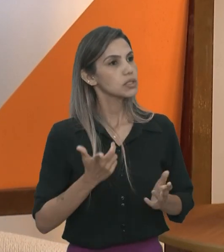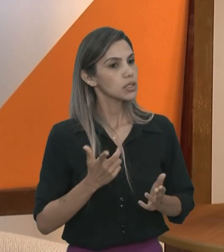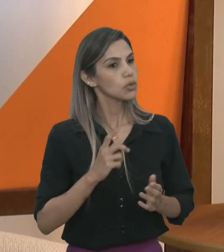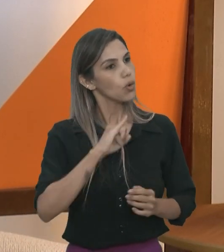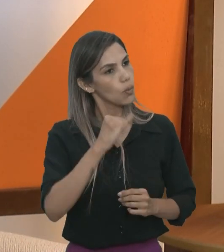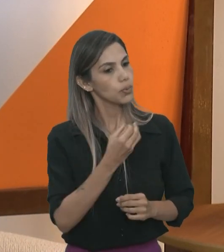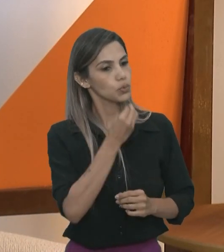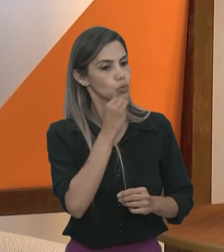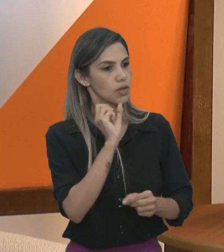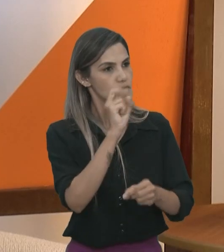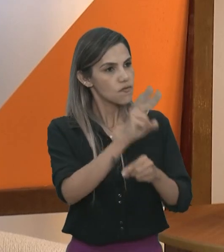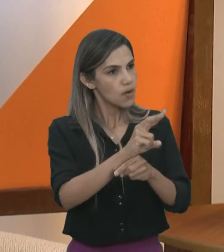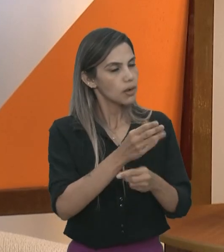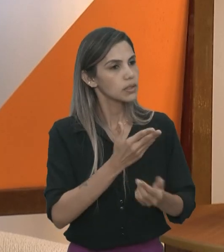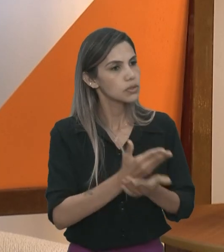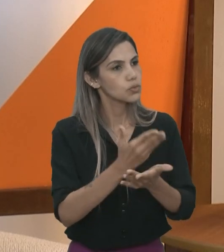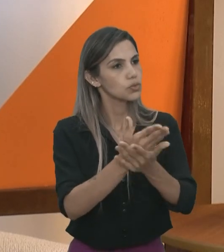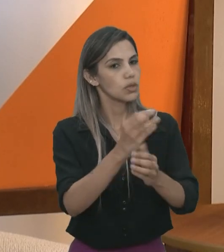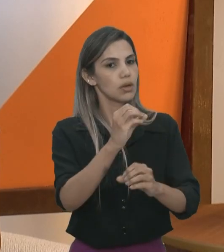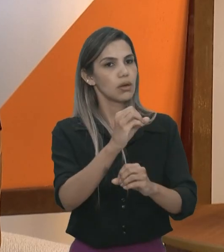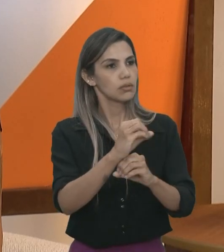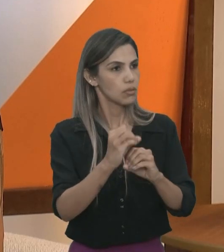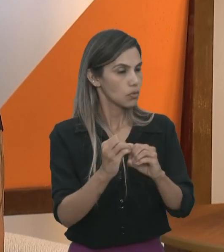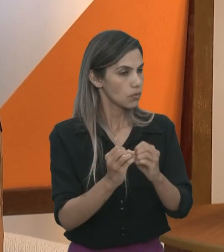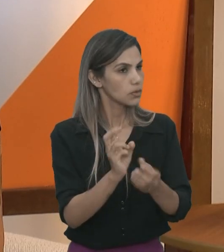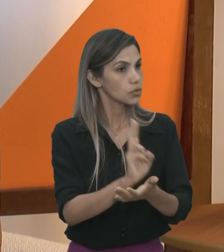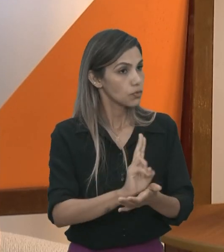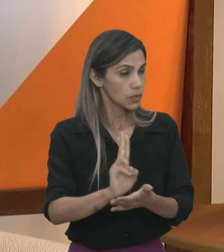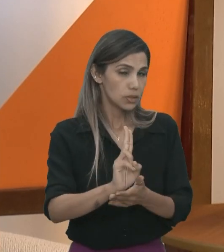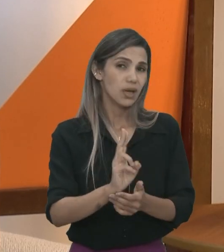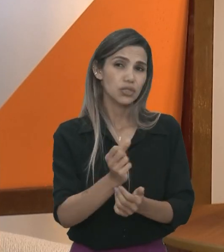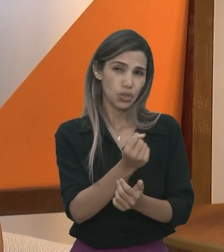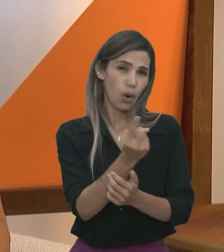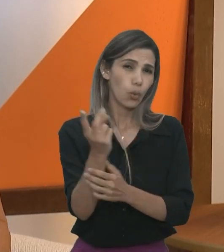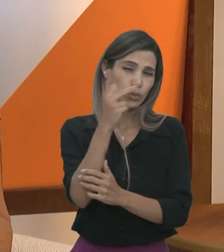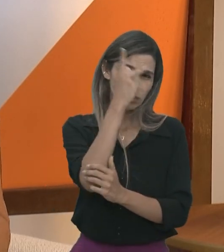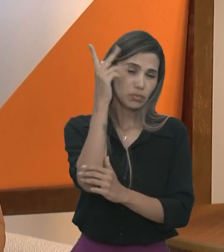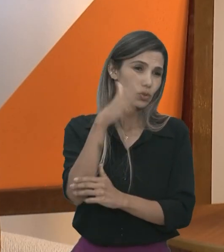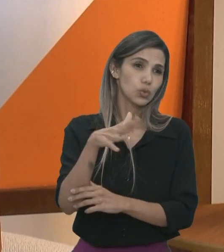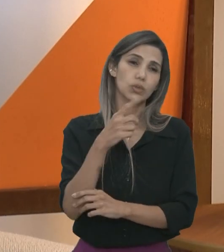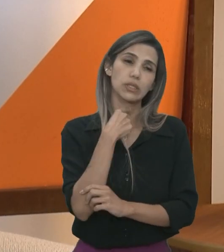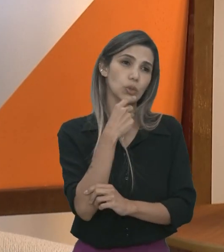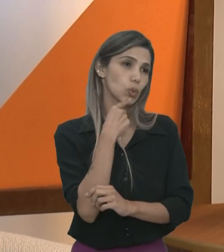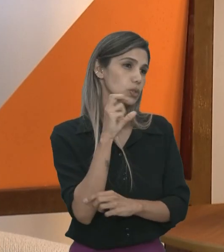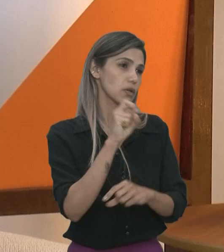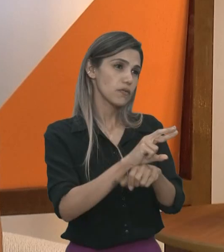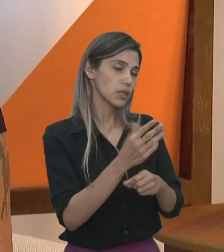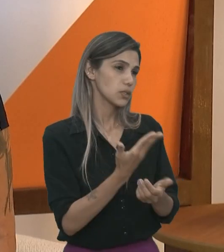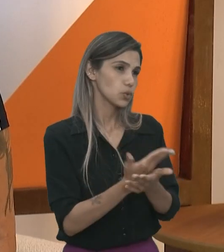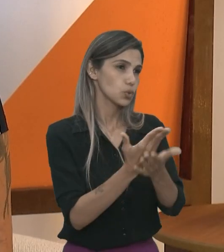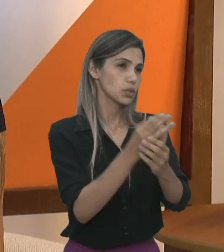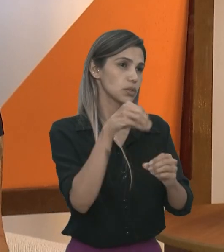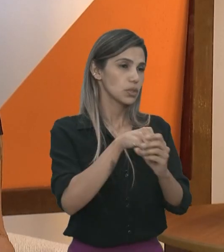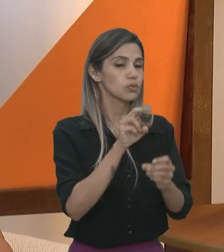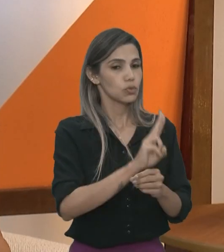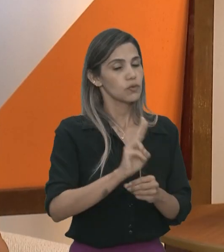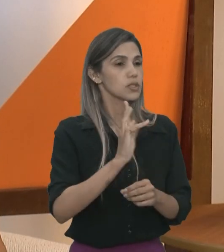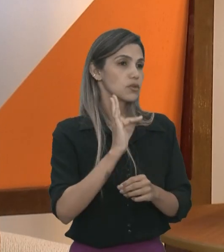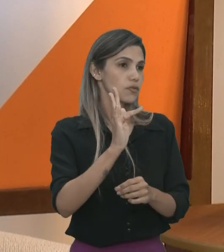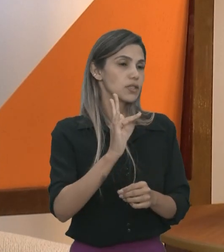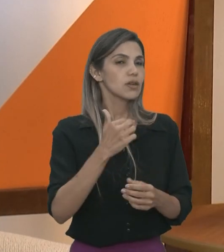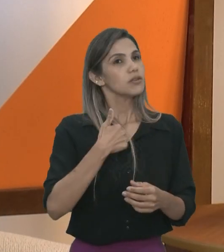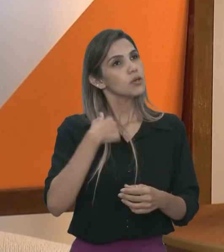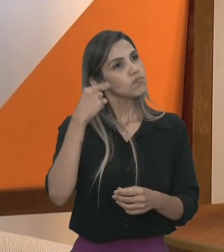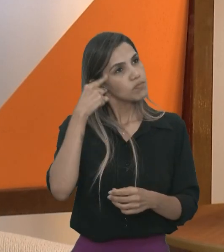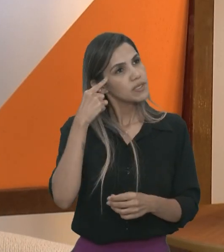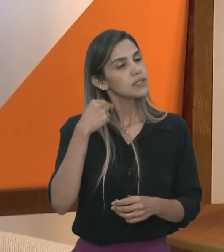é um acesso ainda para toda a sociedade brasileira. E eu me sentia sempre na obrigação de devolver à sociedade aquilo que eu recebi,